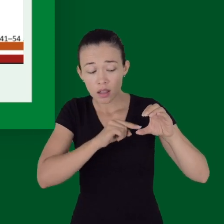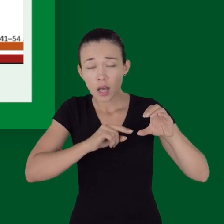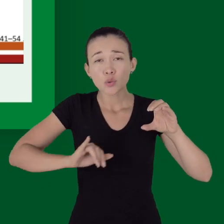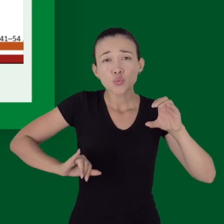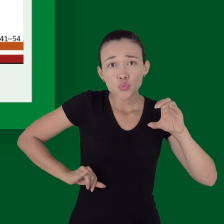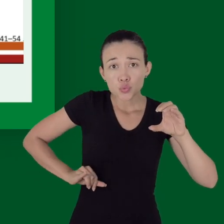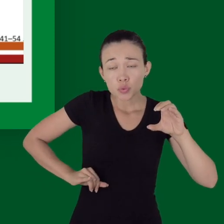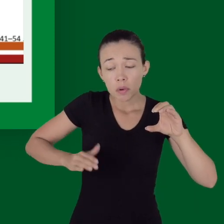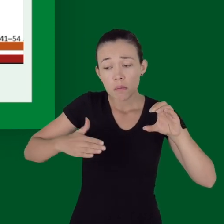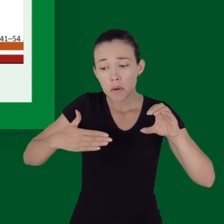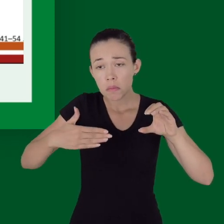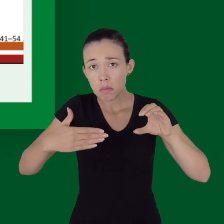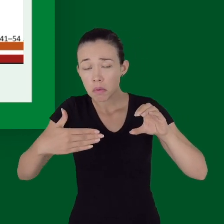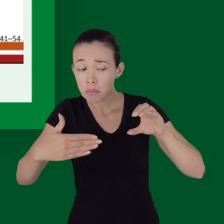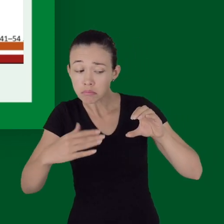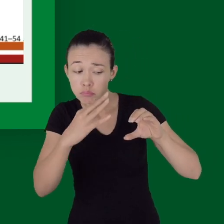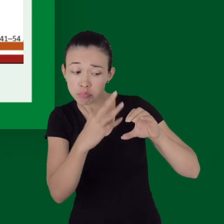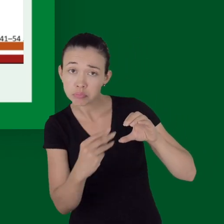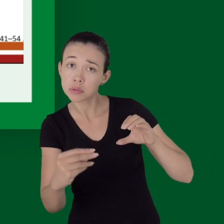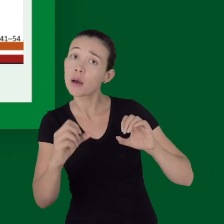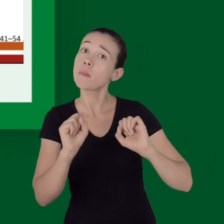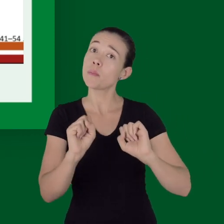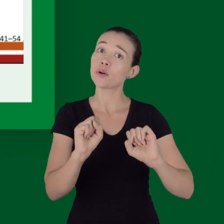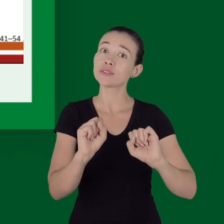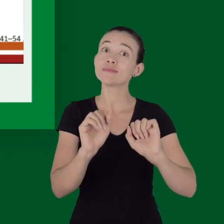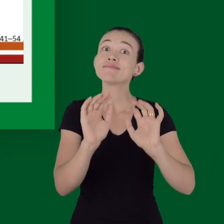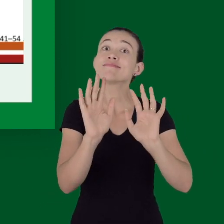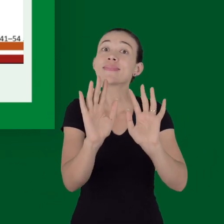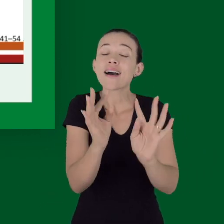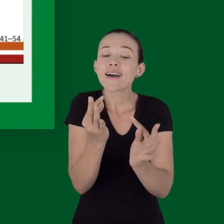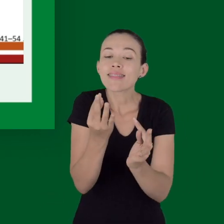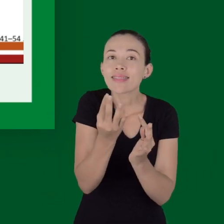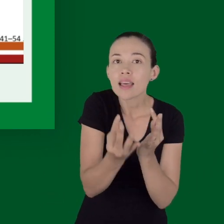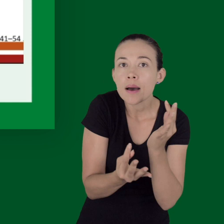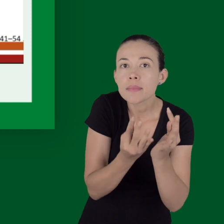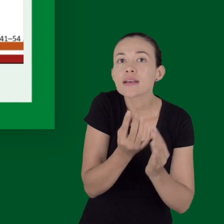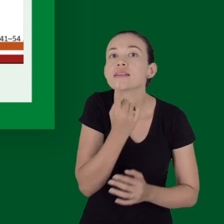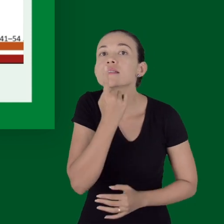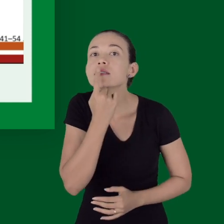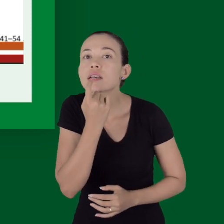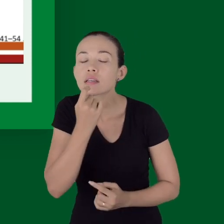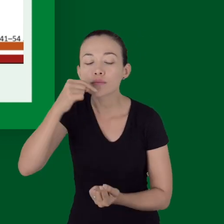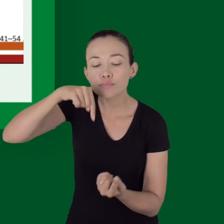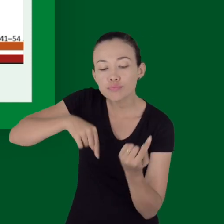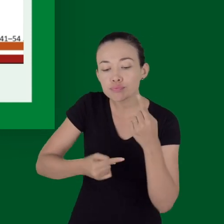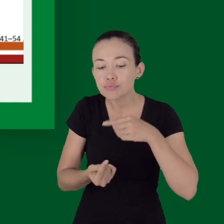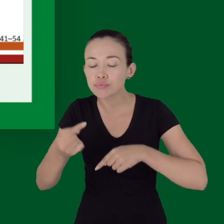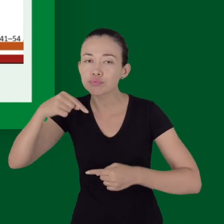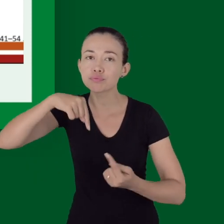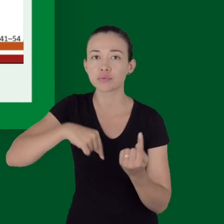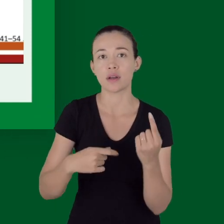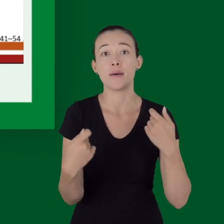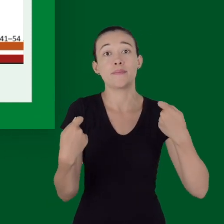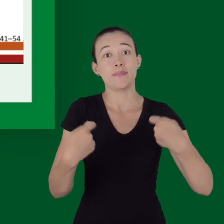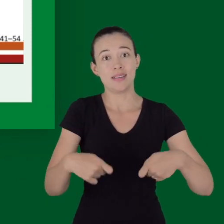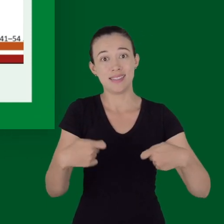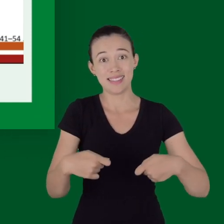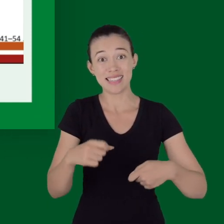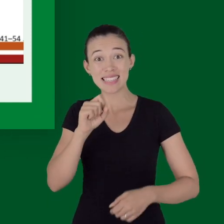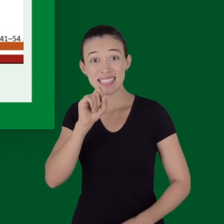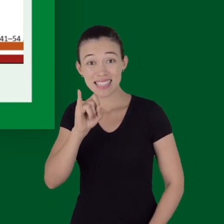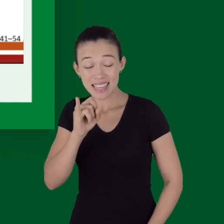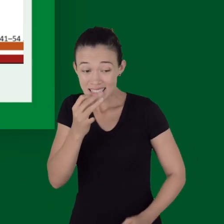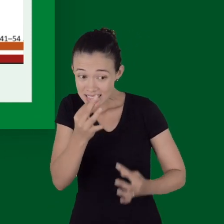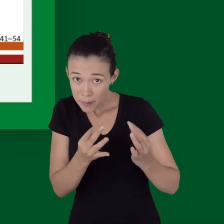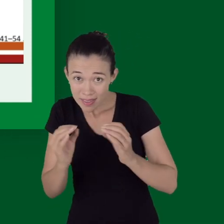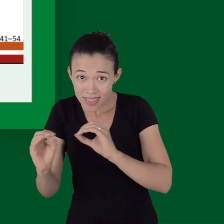uma viabilidade. Quando se faz a terapia, se não fizer a terapia de reperfusão, toda essa região aqui de penumbra, ela vai evoluir para uma